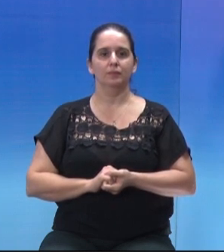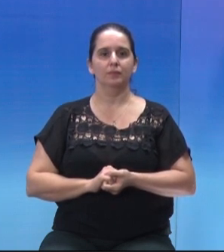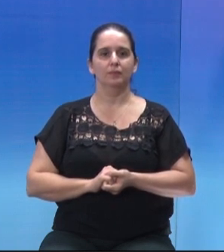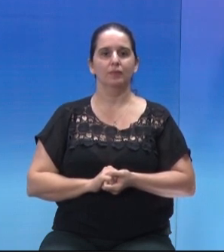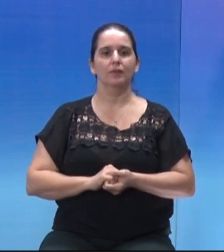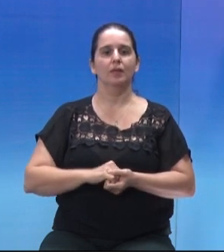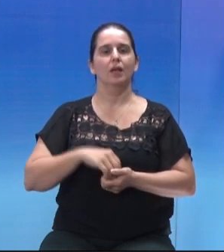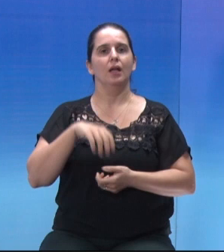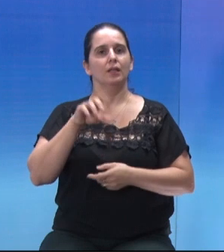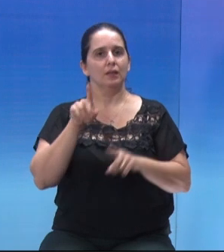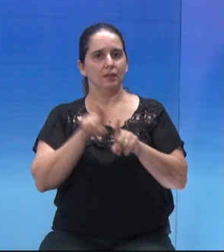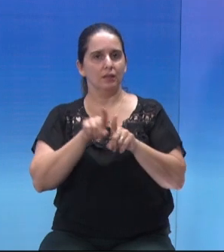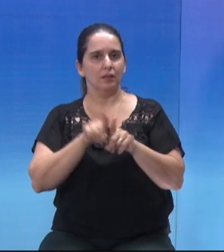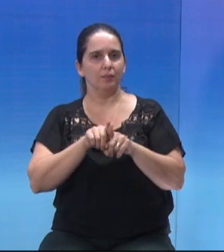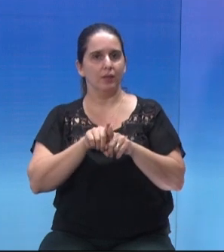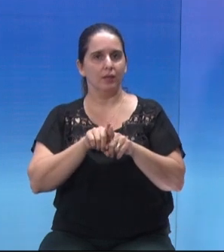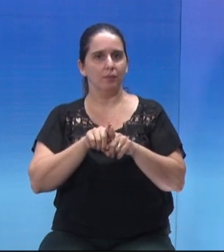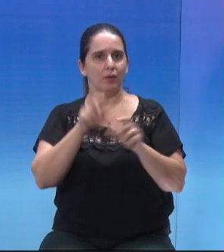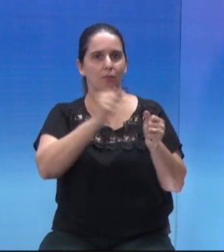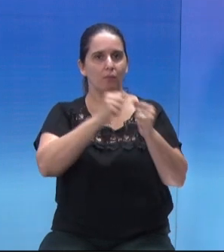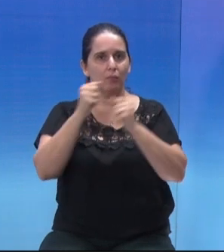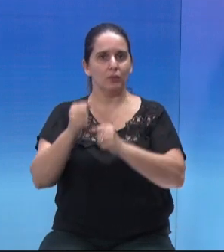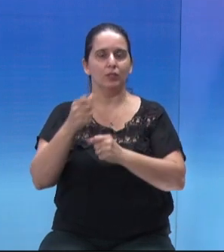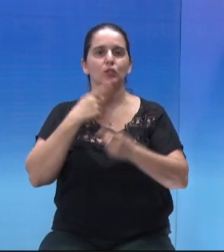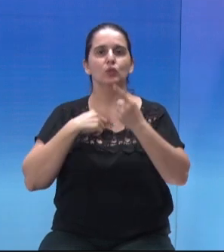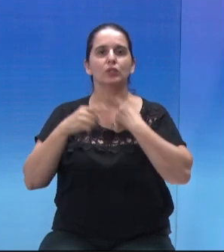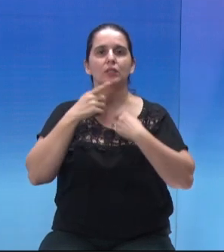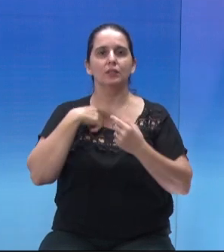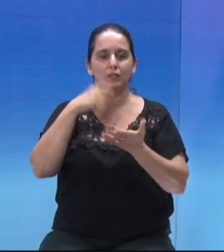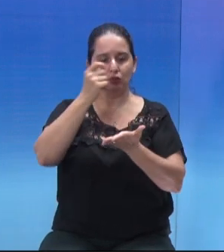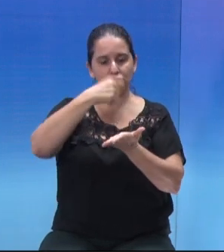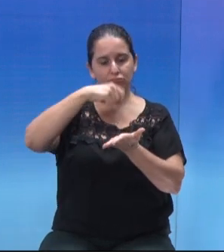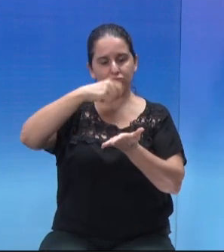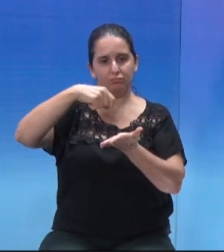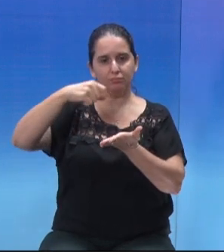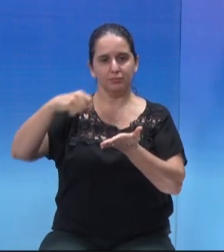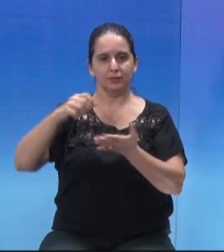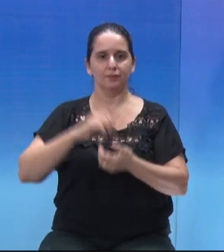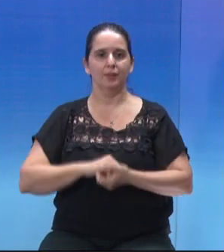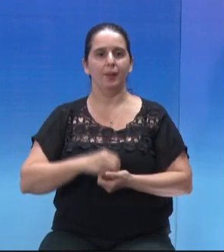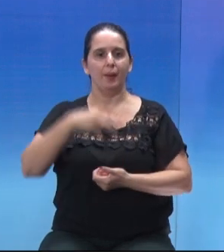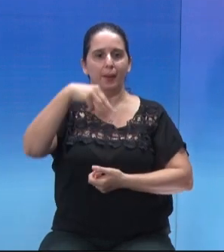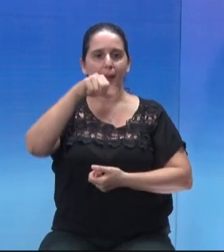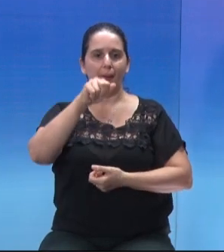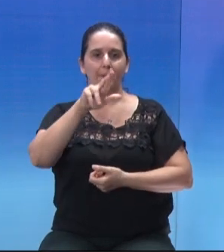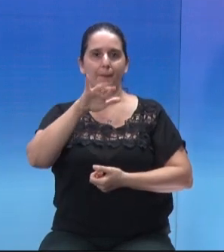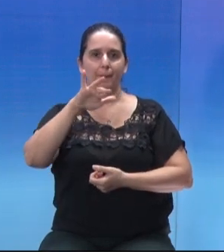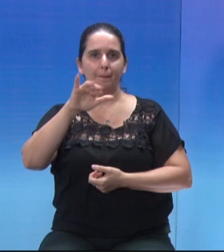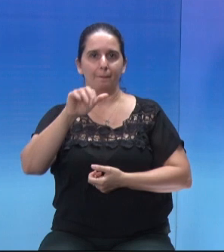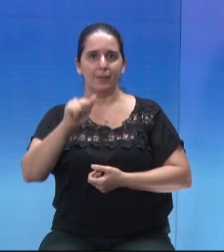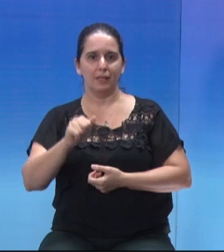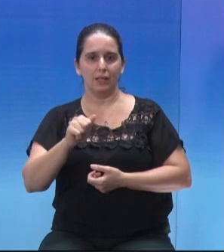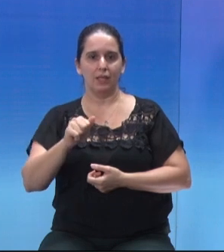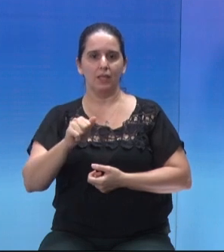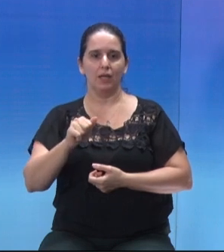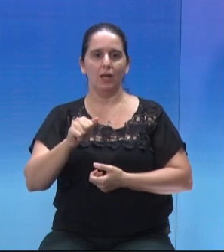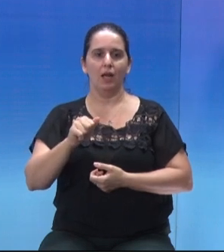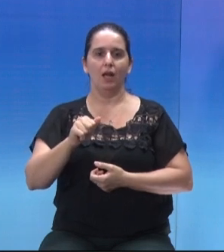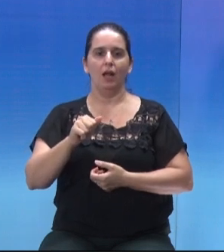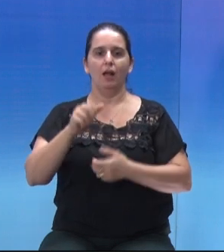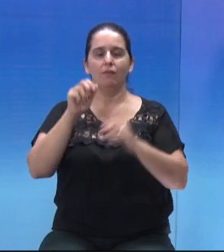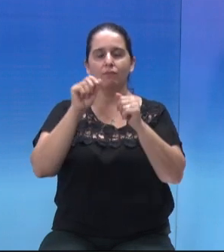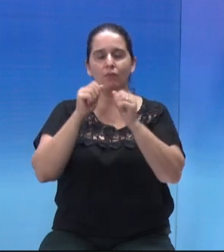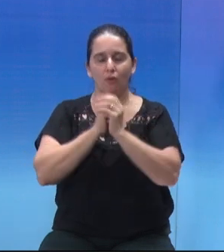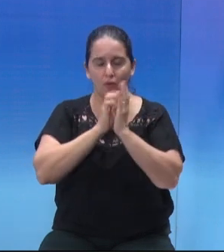Sim, em compensação, guiada pelo poder da vontade. Maria Tomásia pronunciava